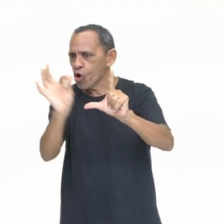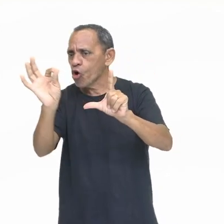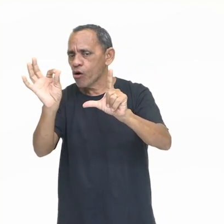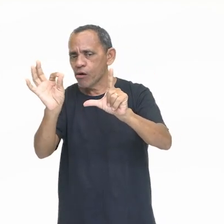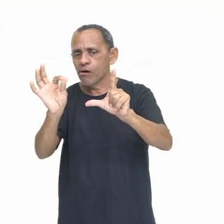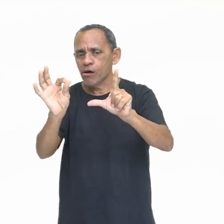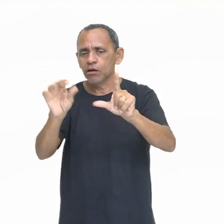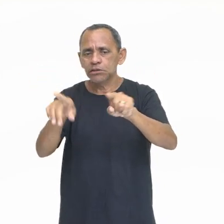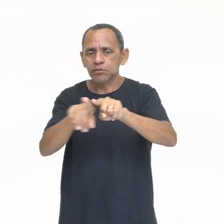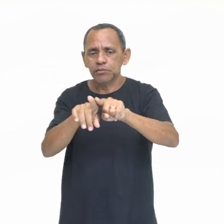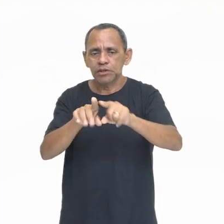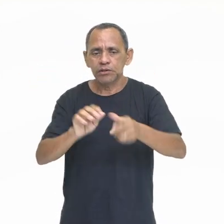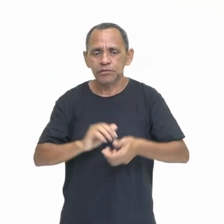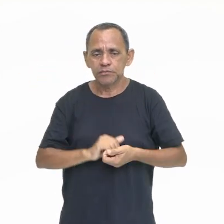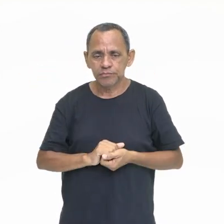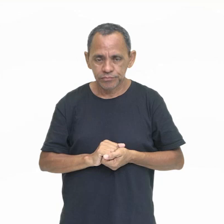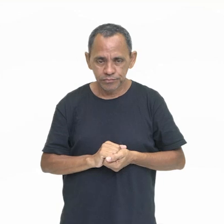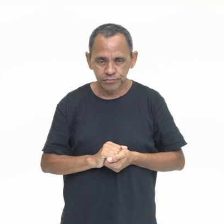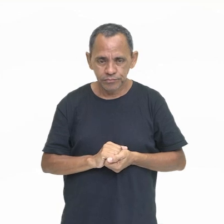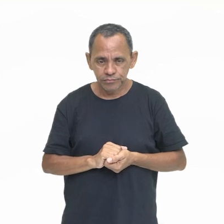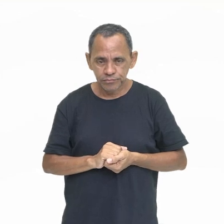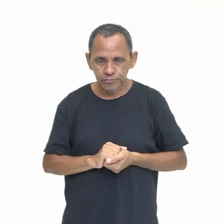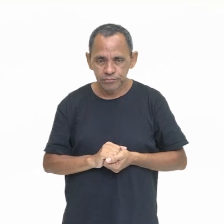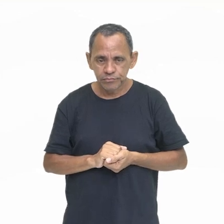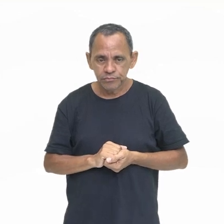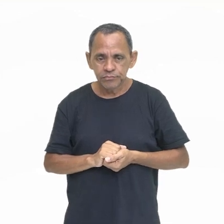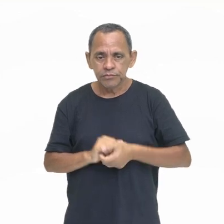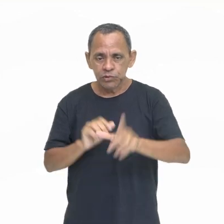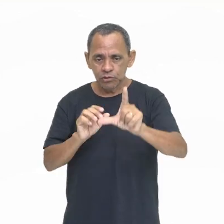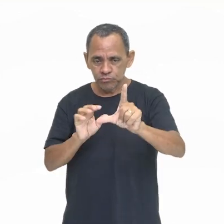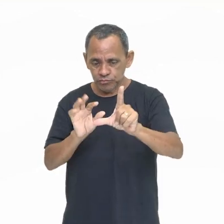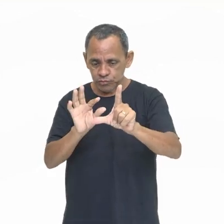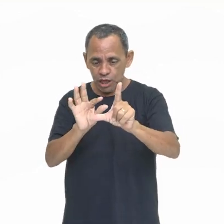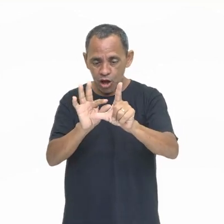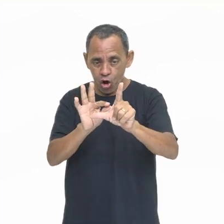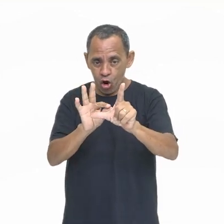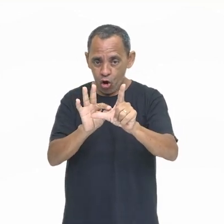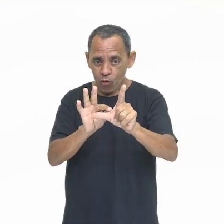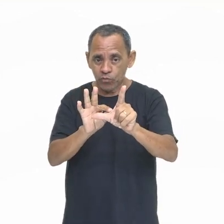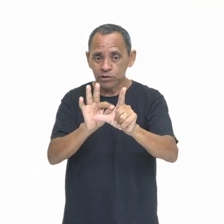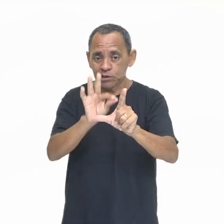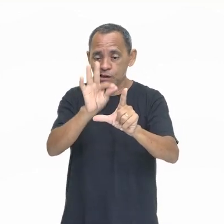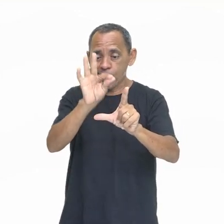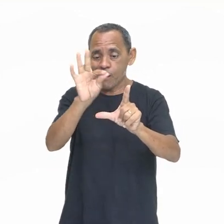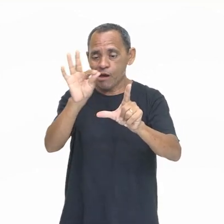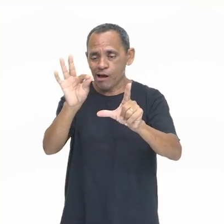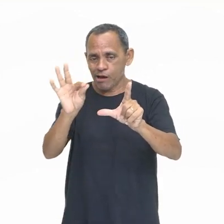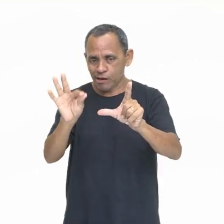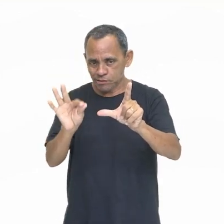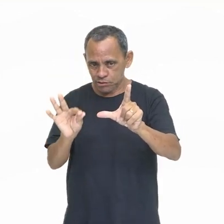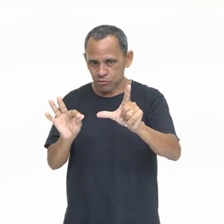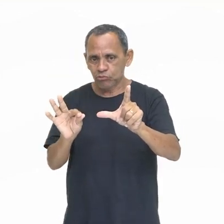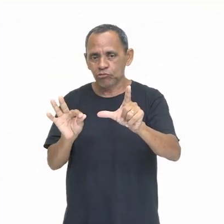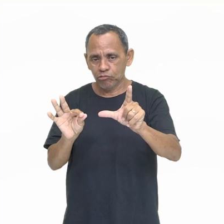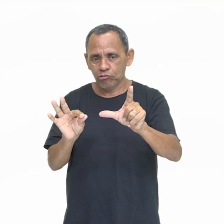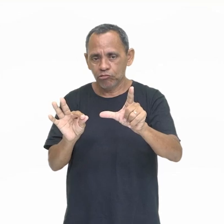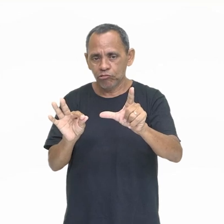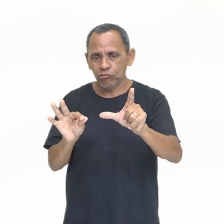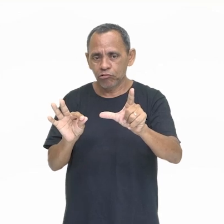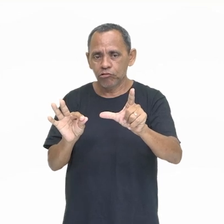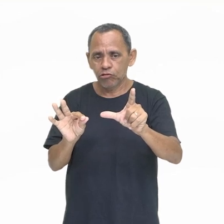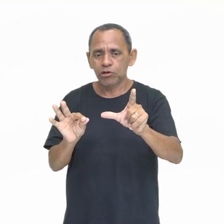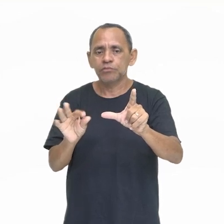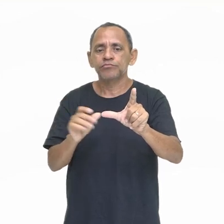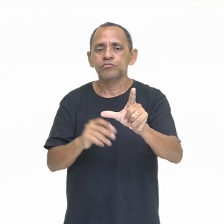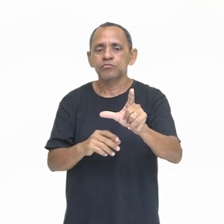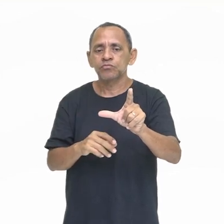Beleza? Mas como falamos aqui, ó, no segundo caso, a concavidade da parábola está voltada para baixo, certo? Essa